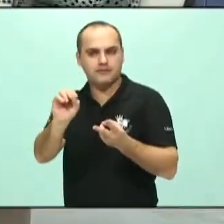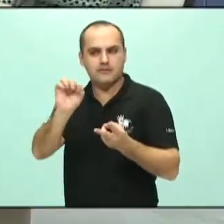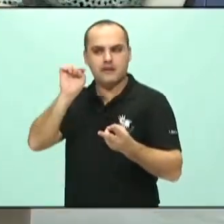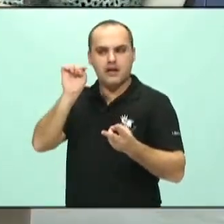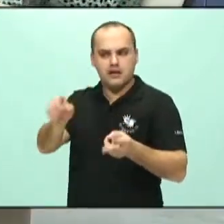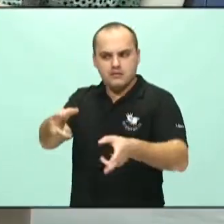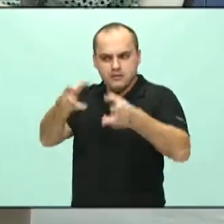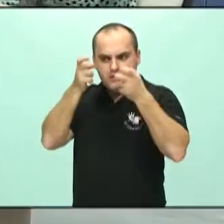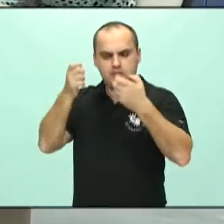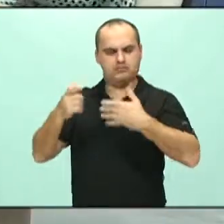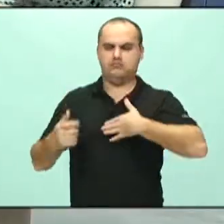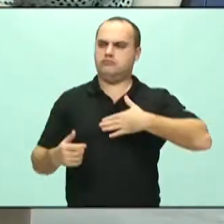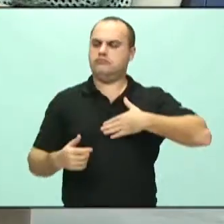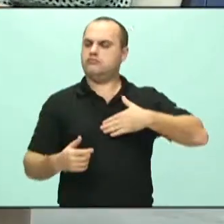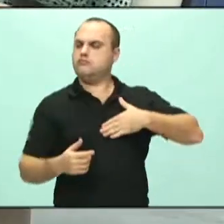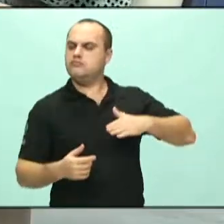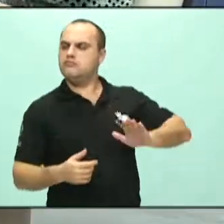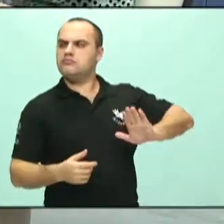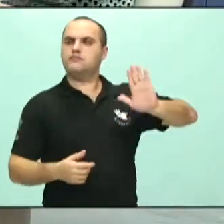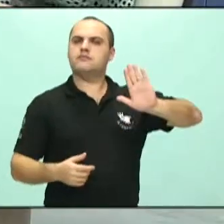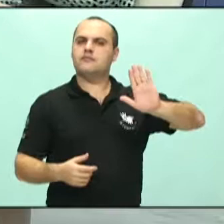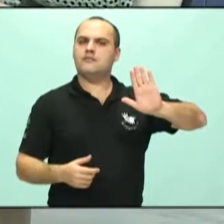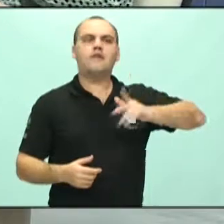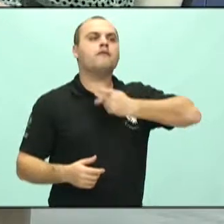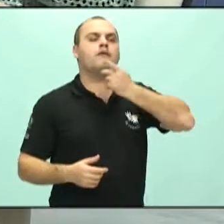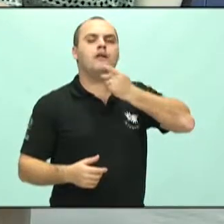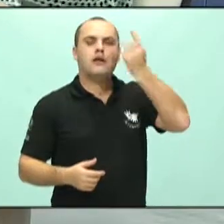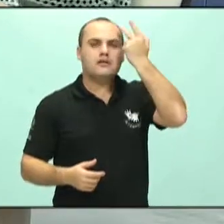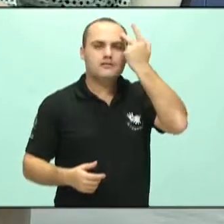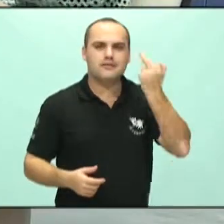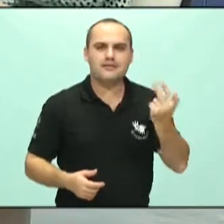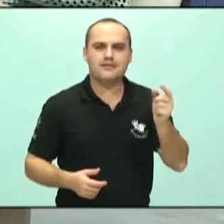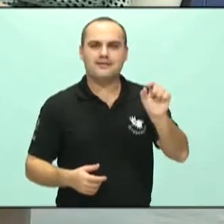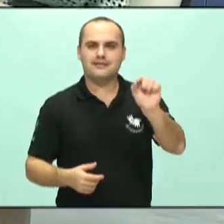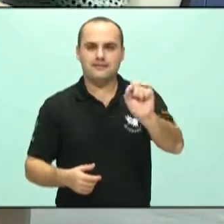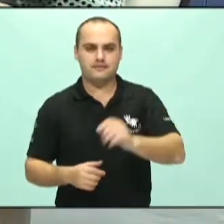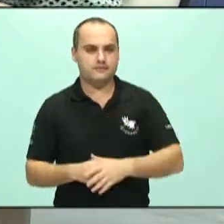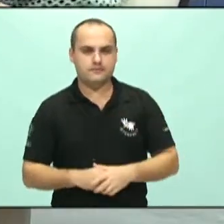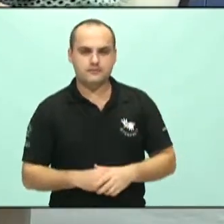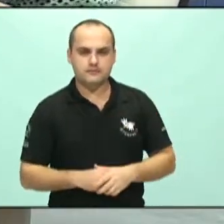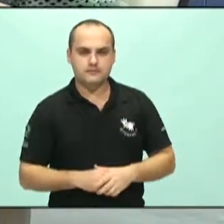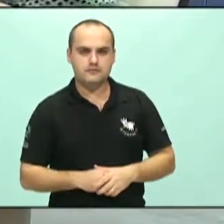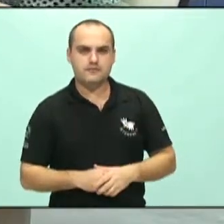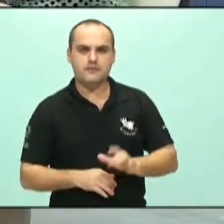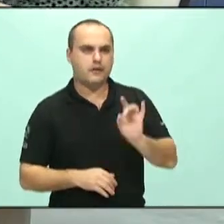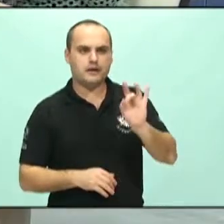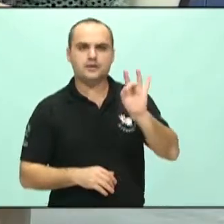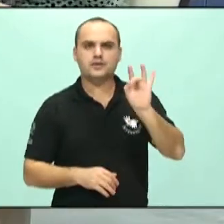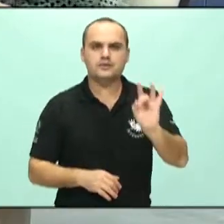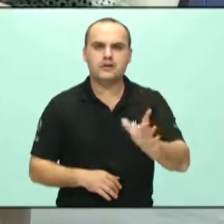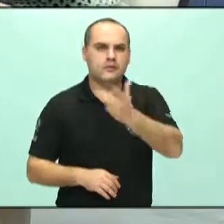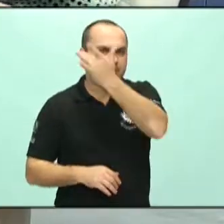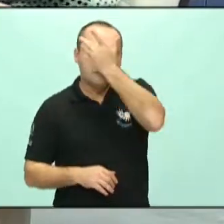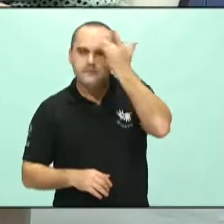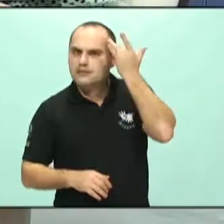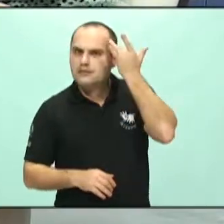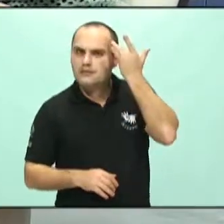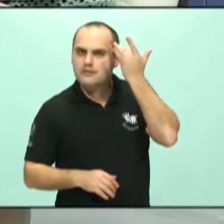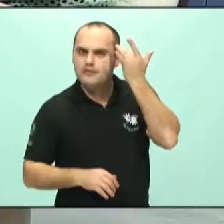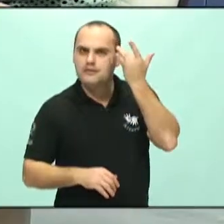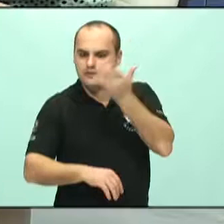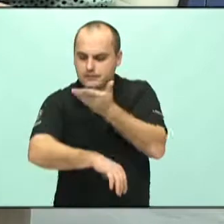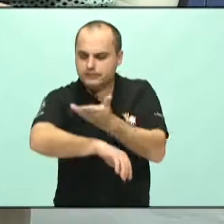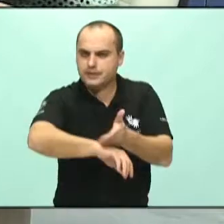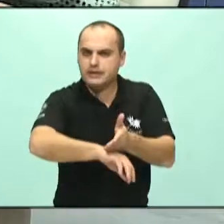quando se falar, vamos falar da história, que os personagens da história não sejam só de outras etnias, mas que se mostre os